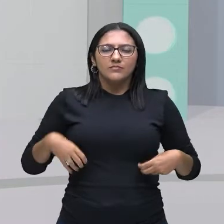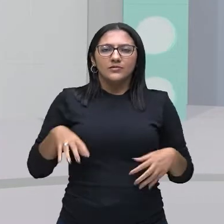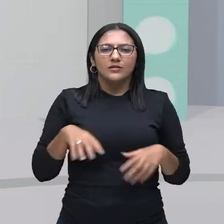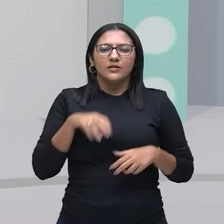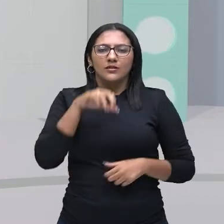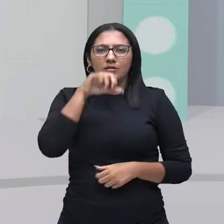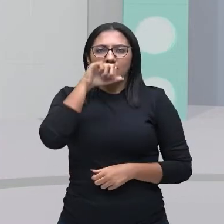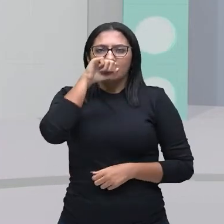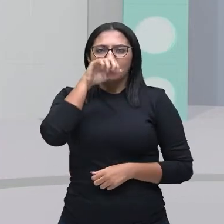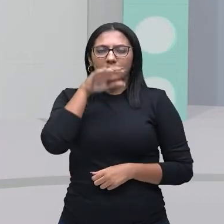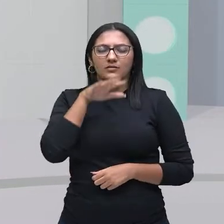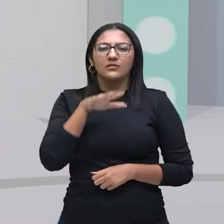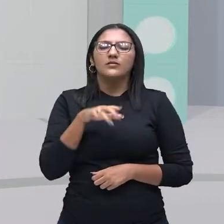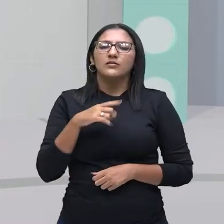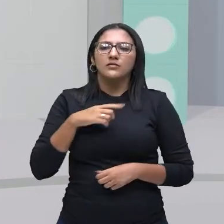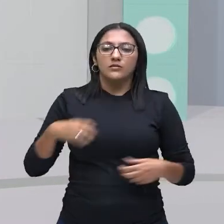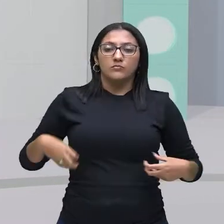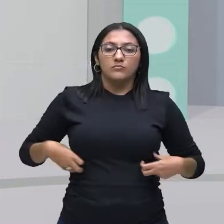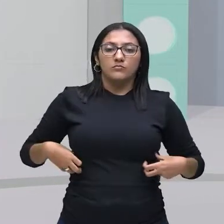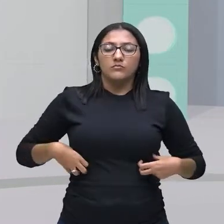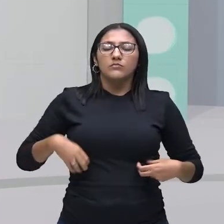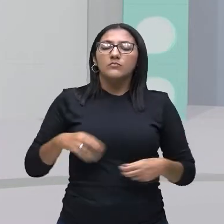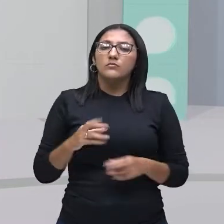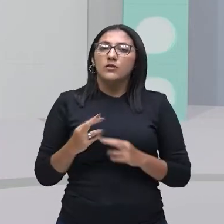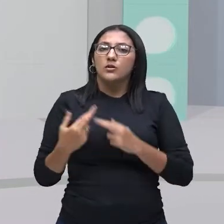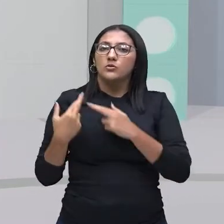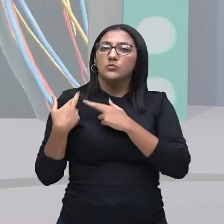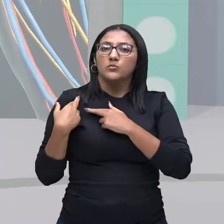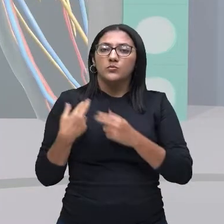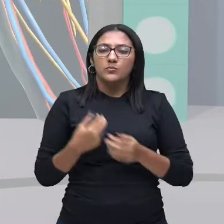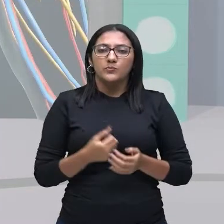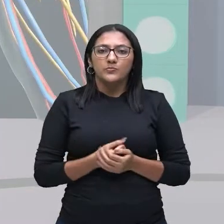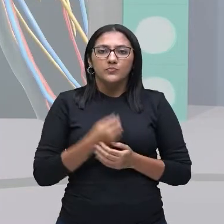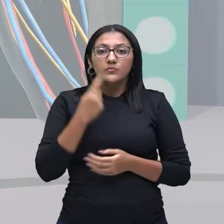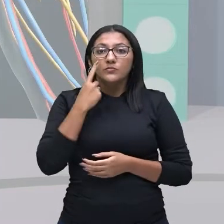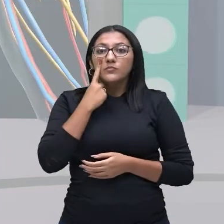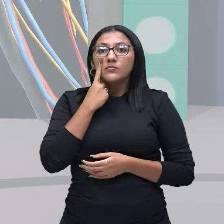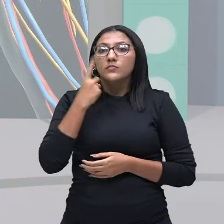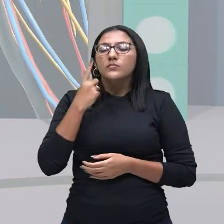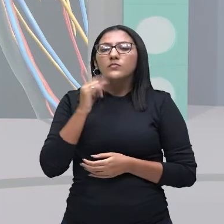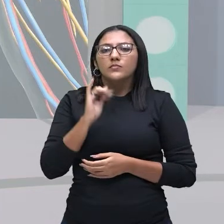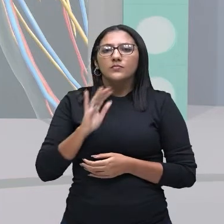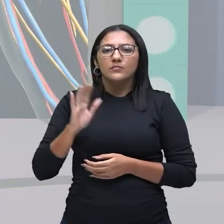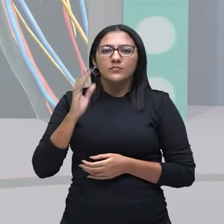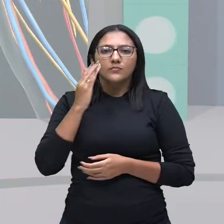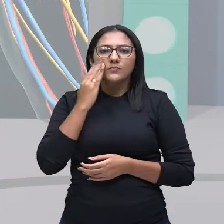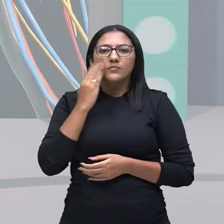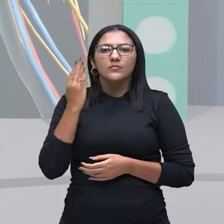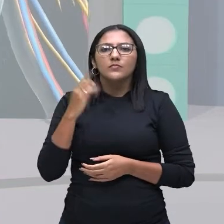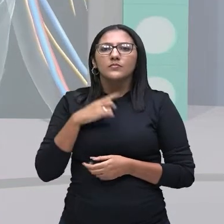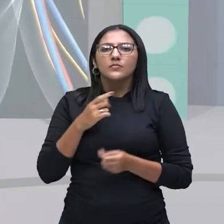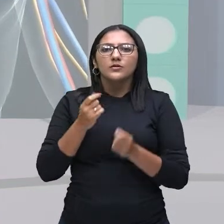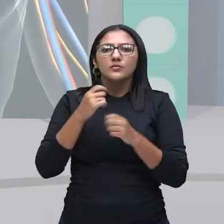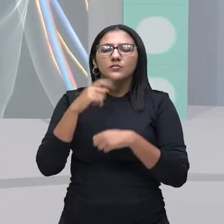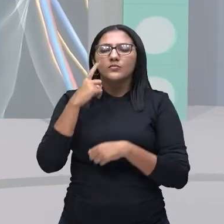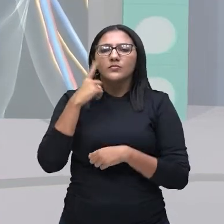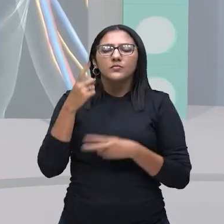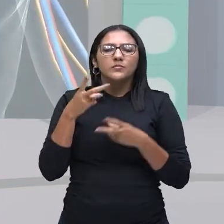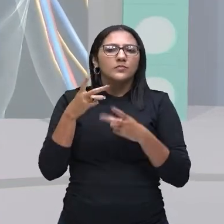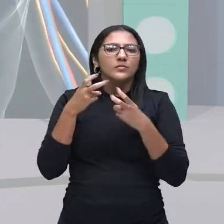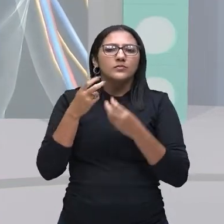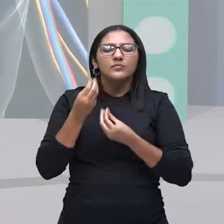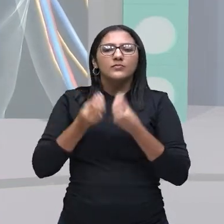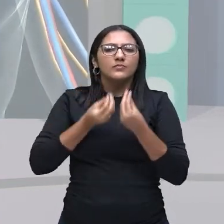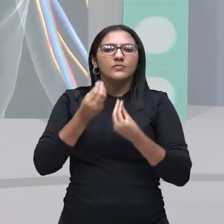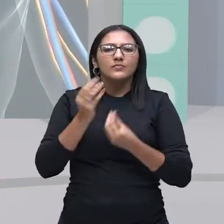pulmão ali responsável pela respiração. Então, eu trouxe aqui uma imagem para que vocês possam observar como